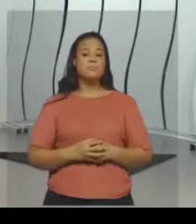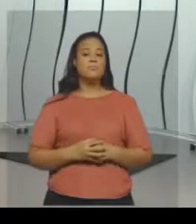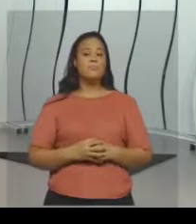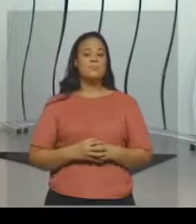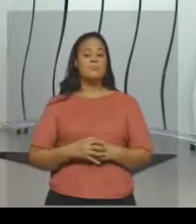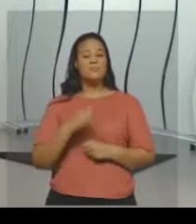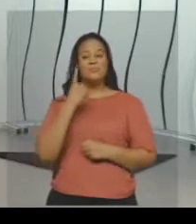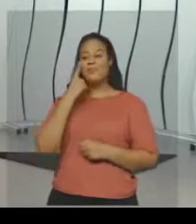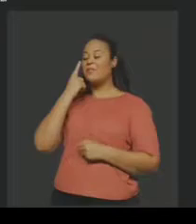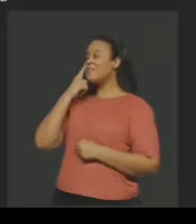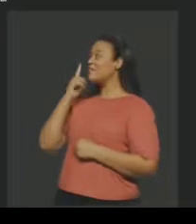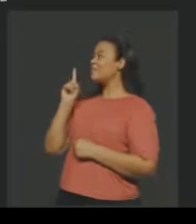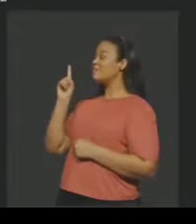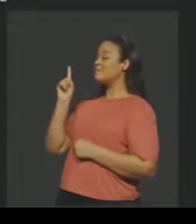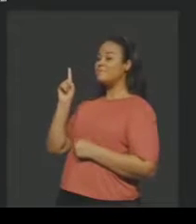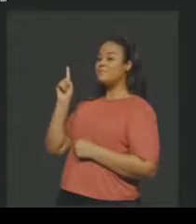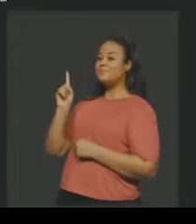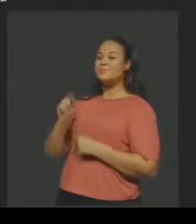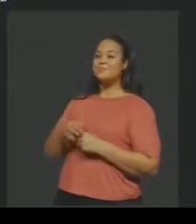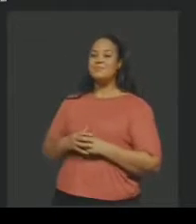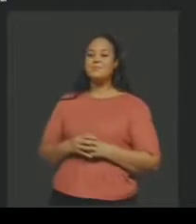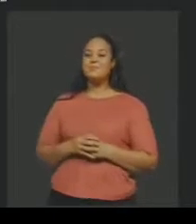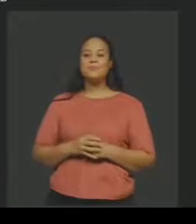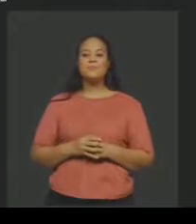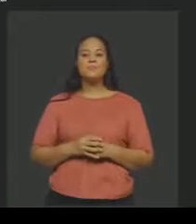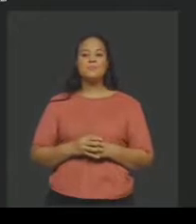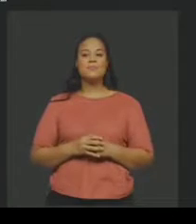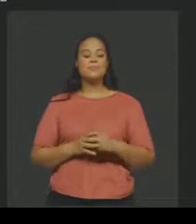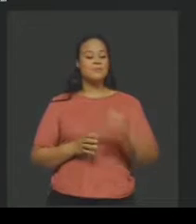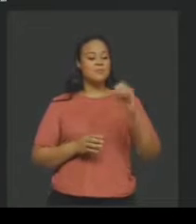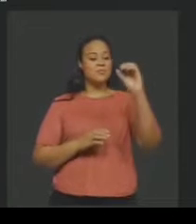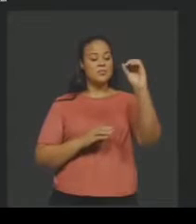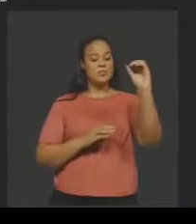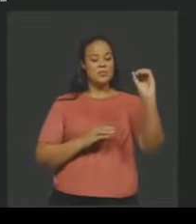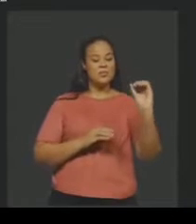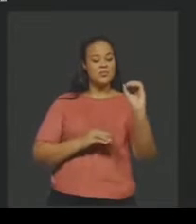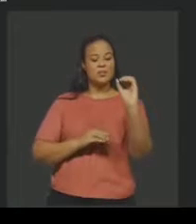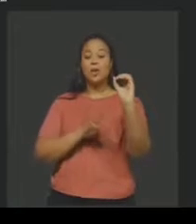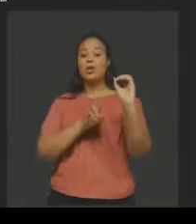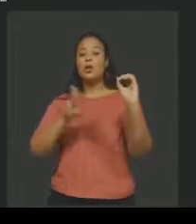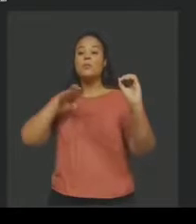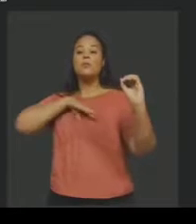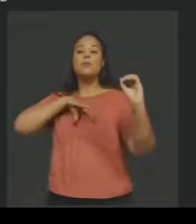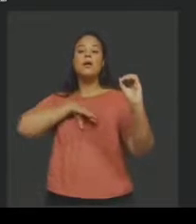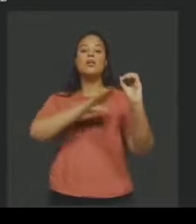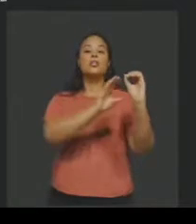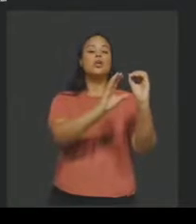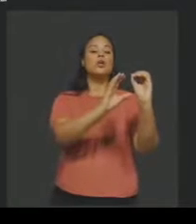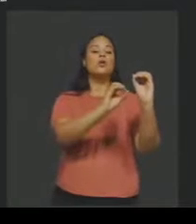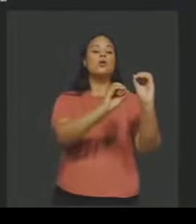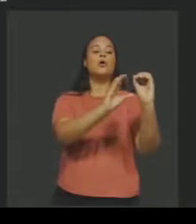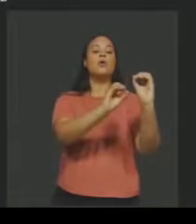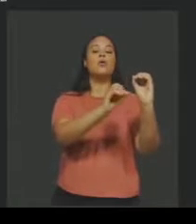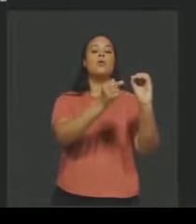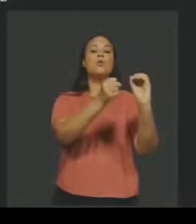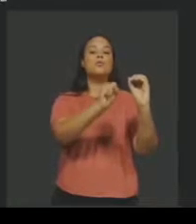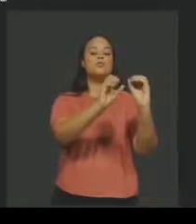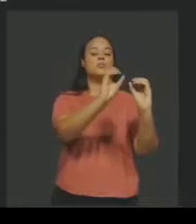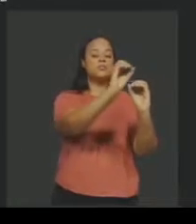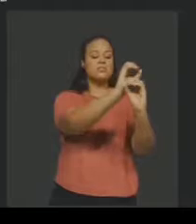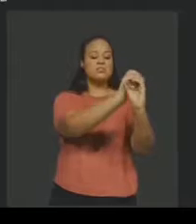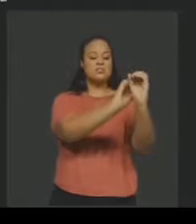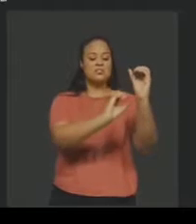ver, pegar um aqui. Formato de cocos, esse aqui, ó, que é como se fossem bolinhas. Então,